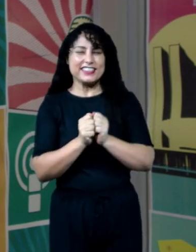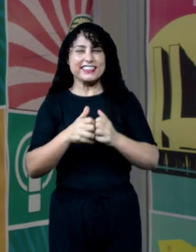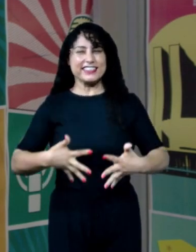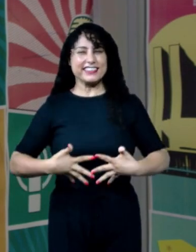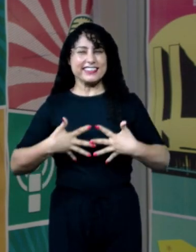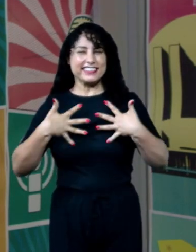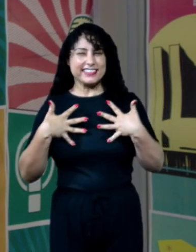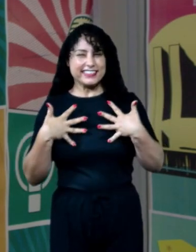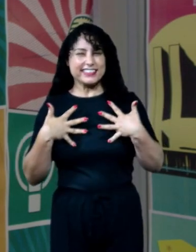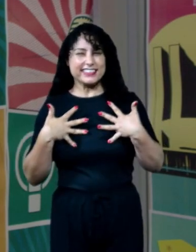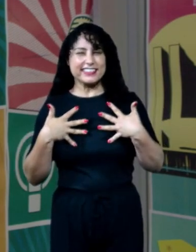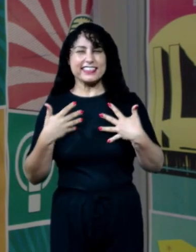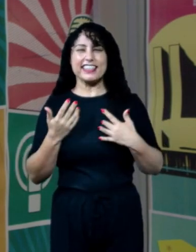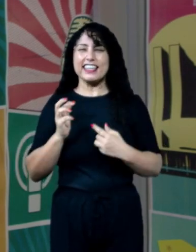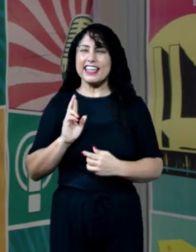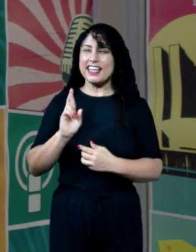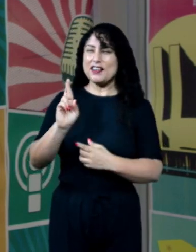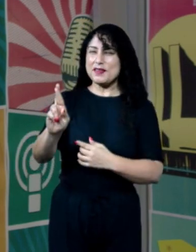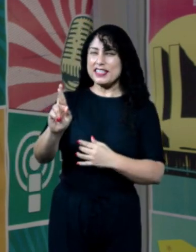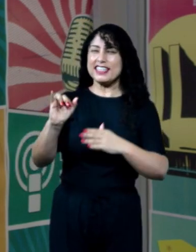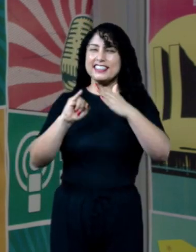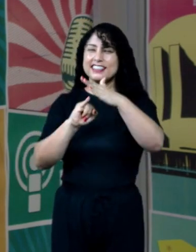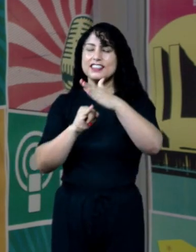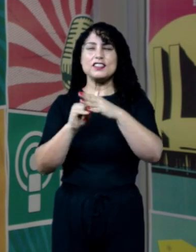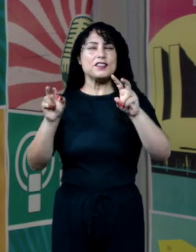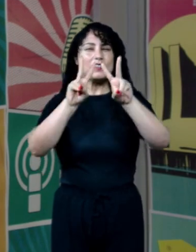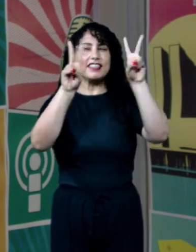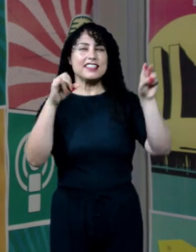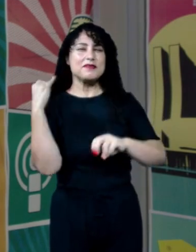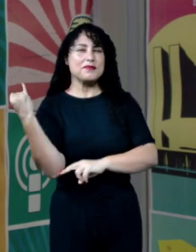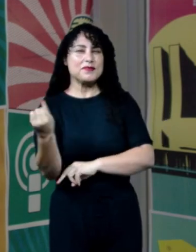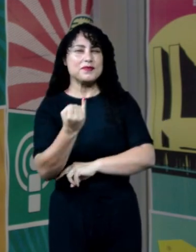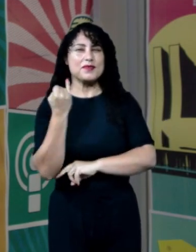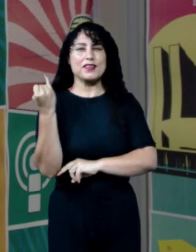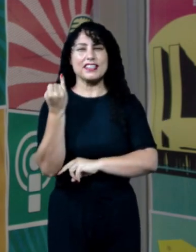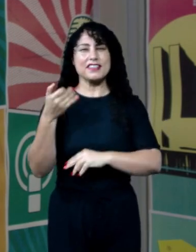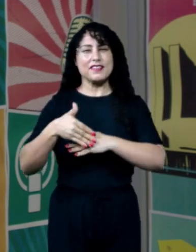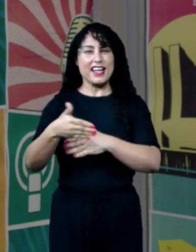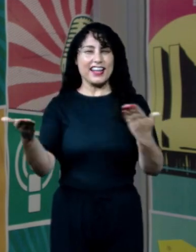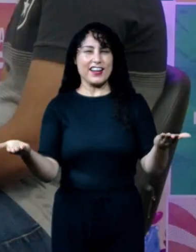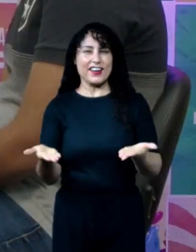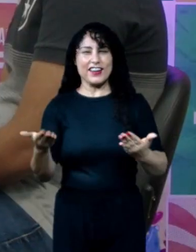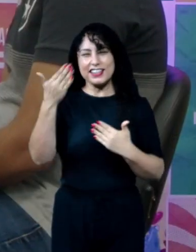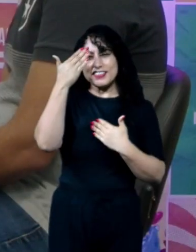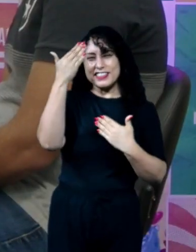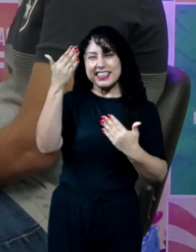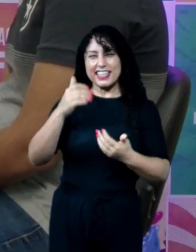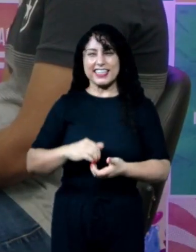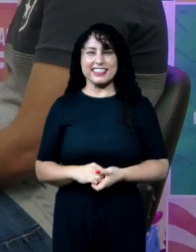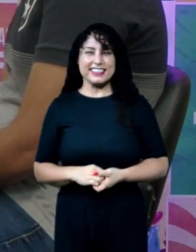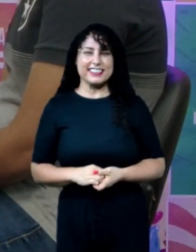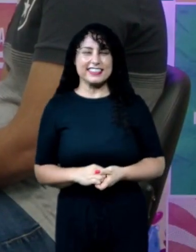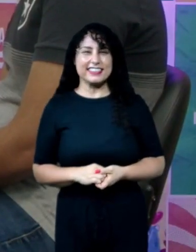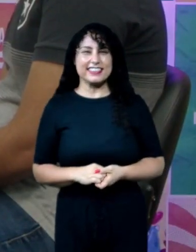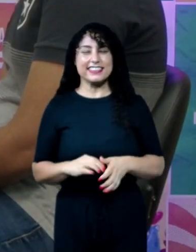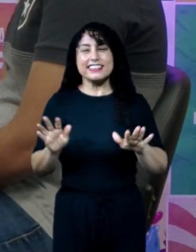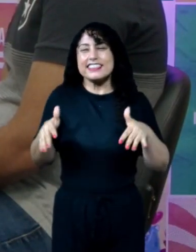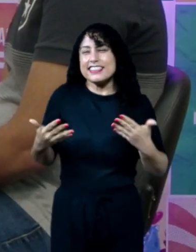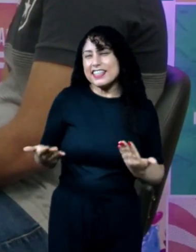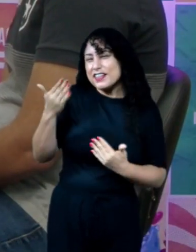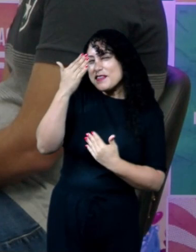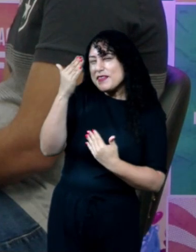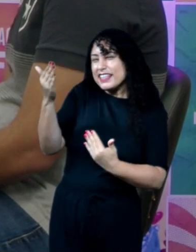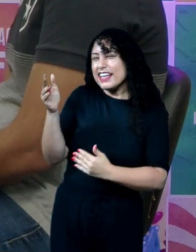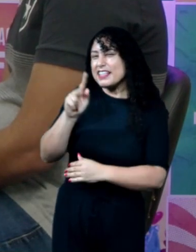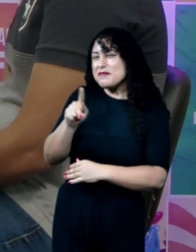também poder representar a instituição e falar de um tema tão importante para a atualidade. Obrigado. Pois então, obrigada,